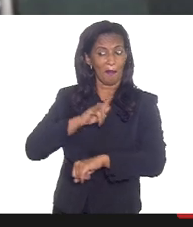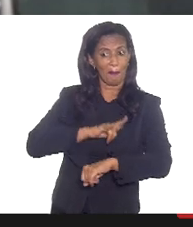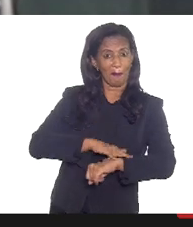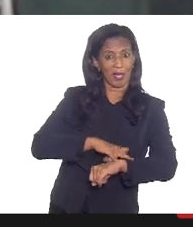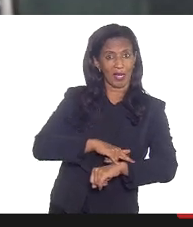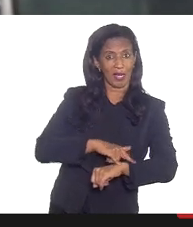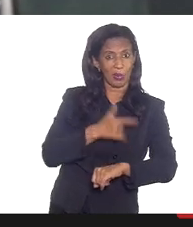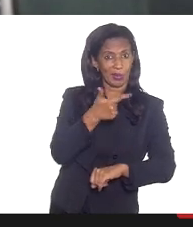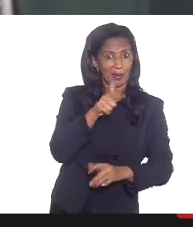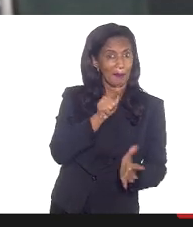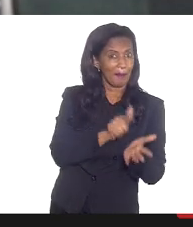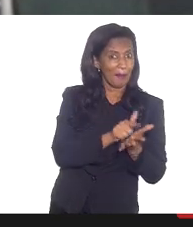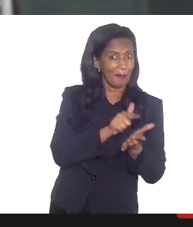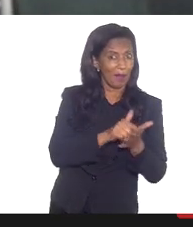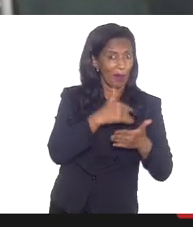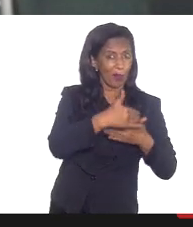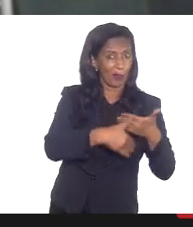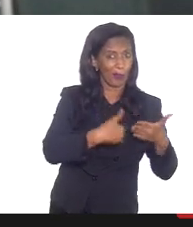tem papel higiênico.